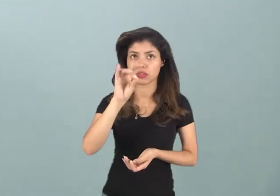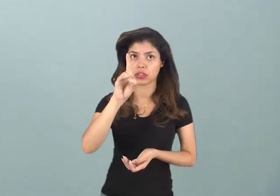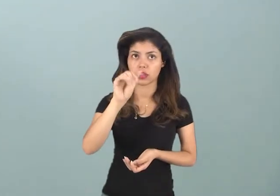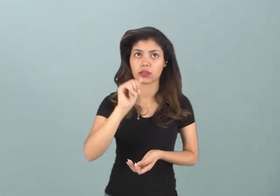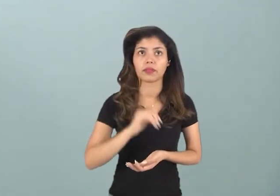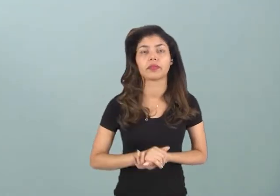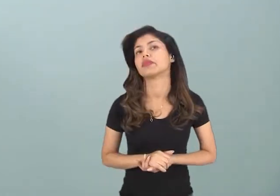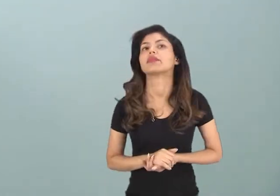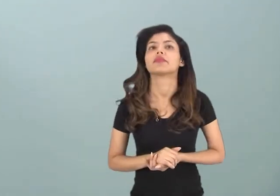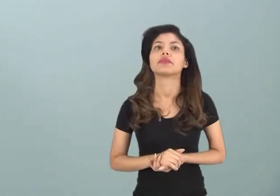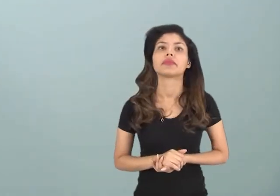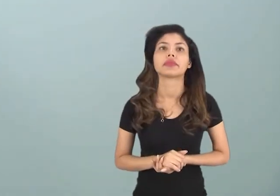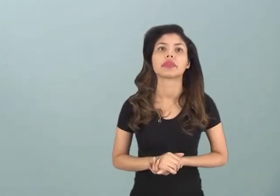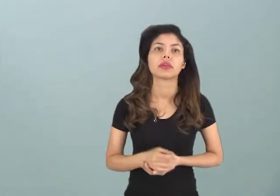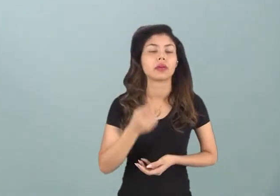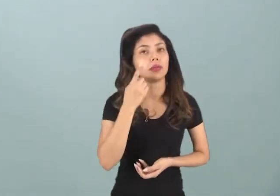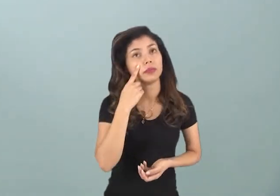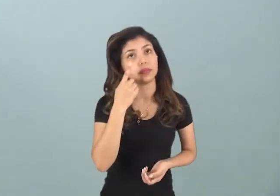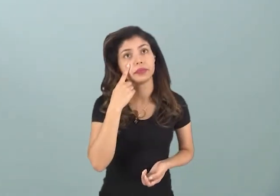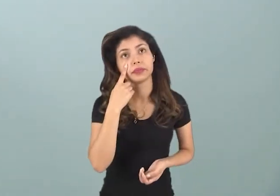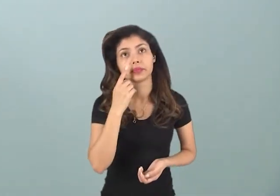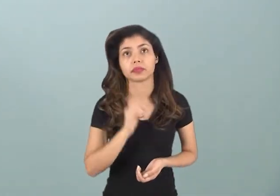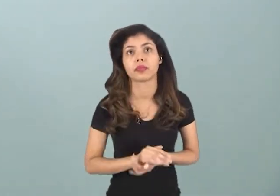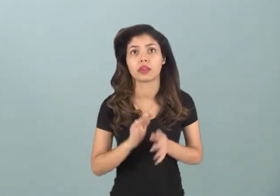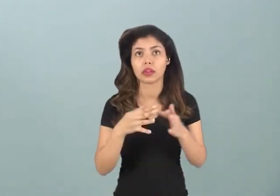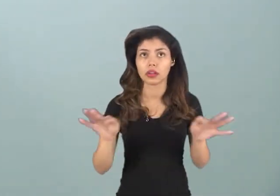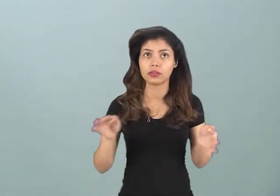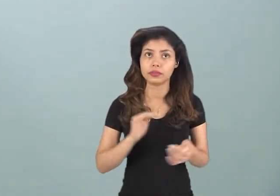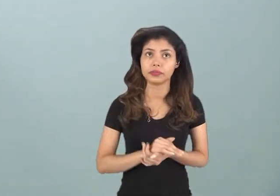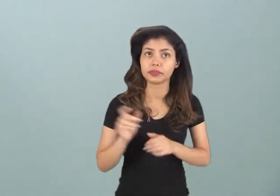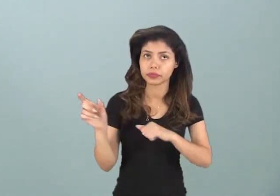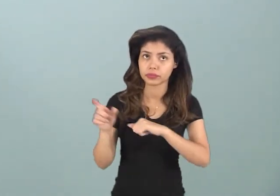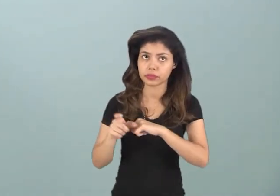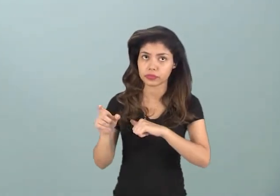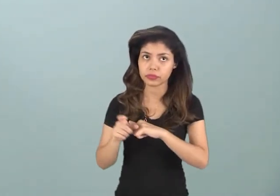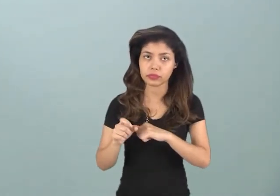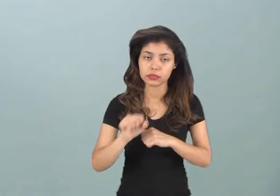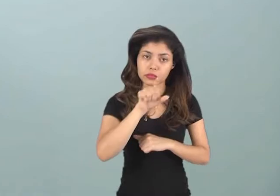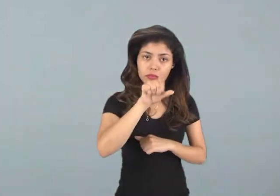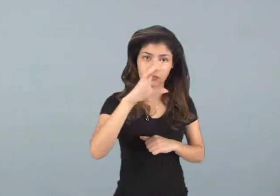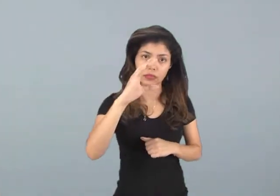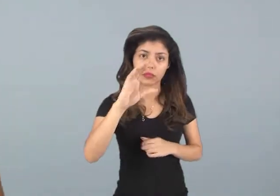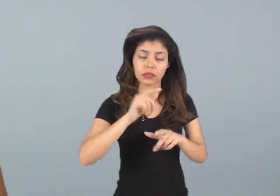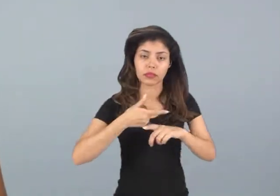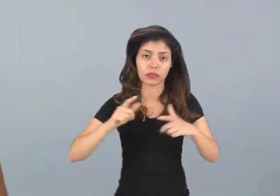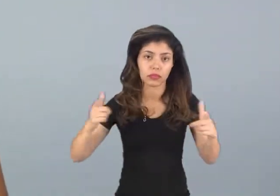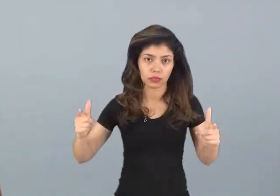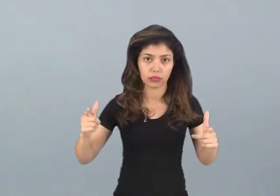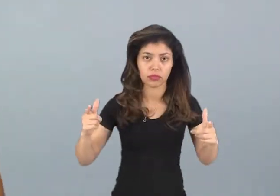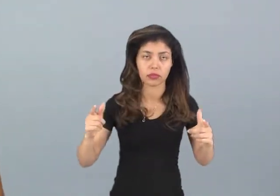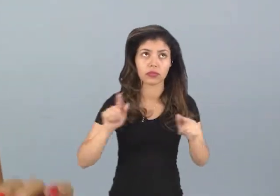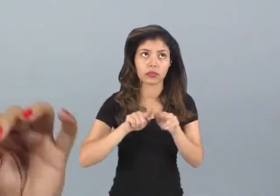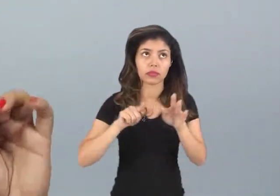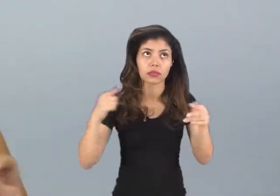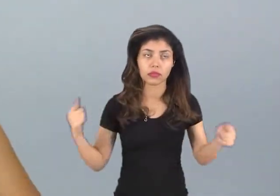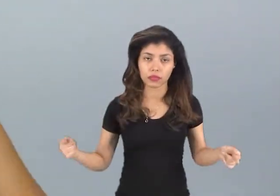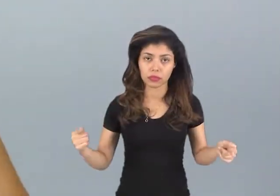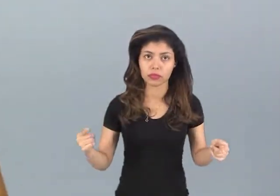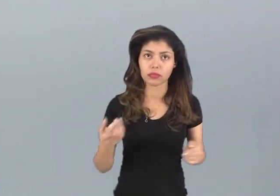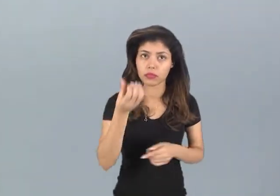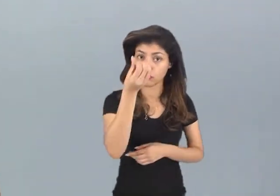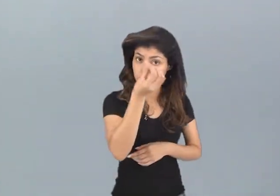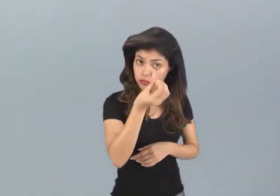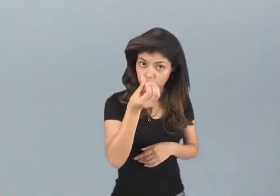substantiva. Olha só, as orações substantivas, elas são classificadas pela maioria dos gramáticos aí com